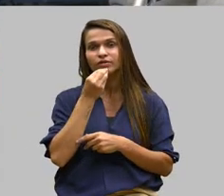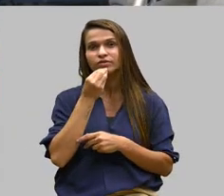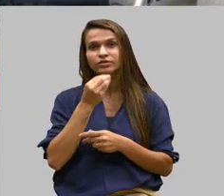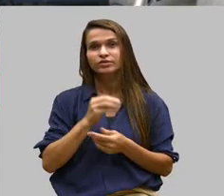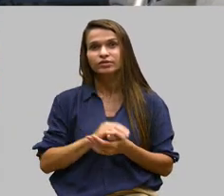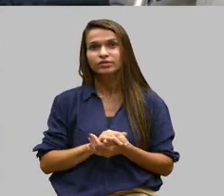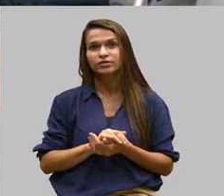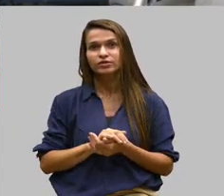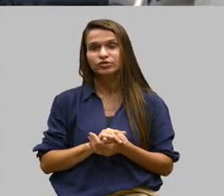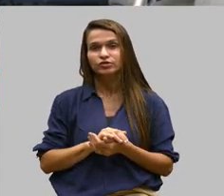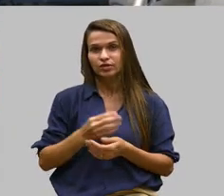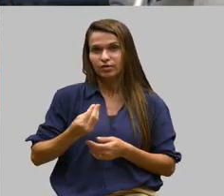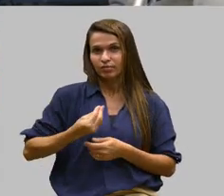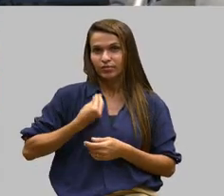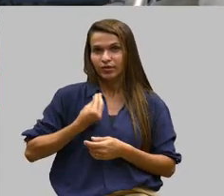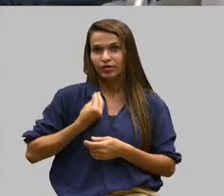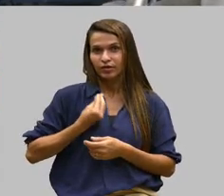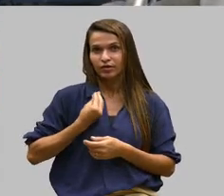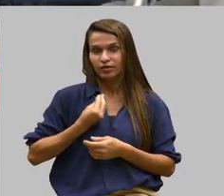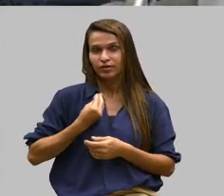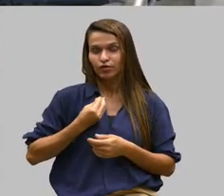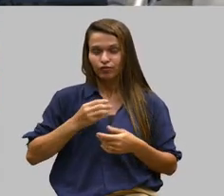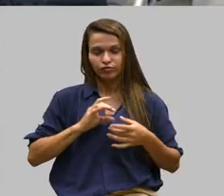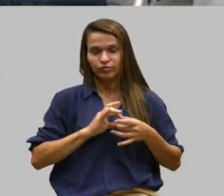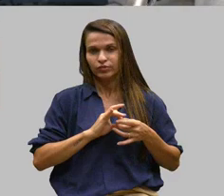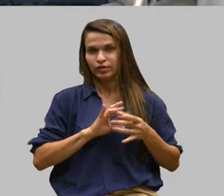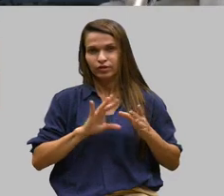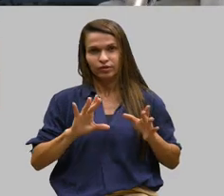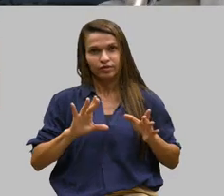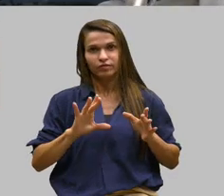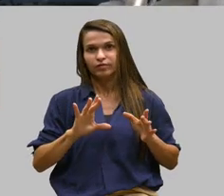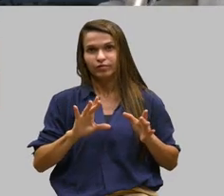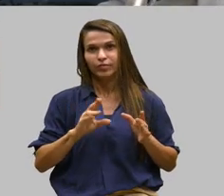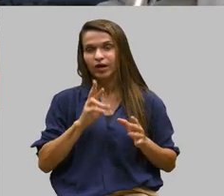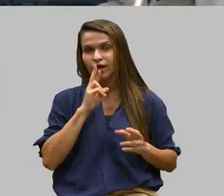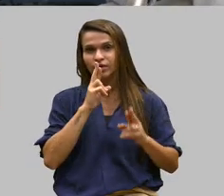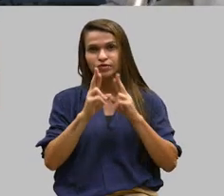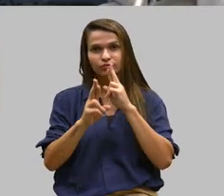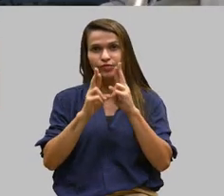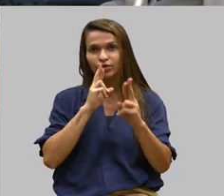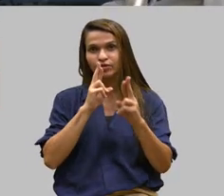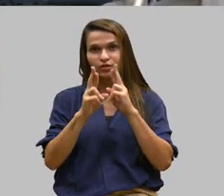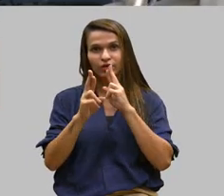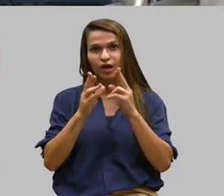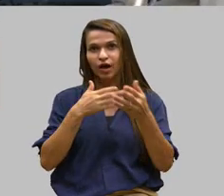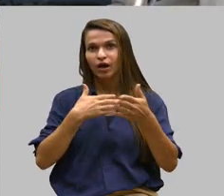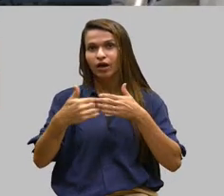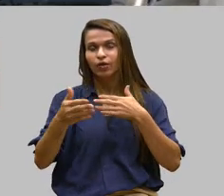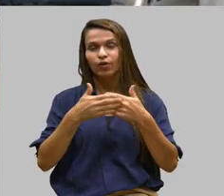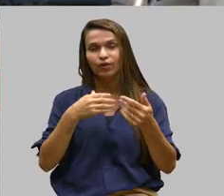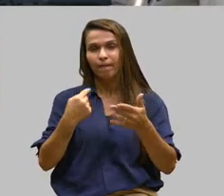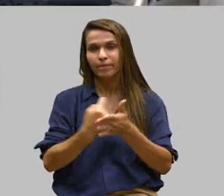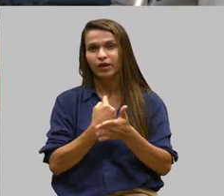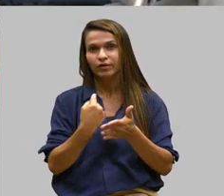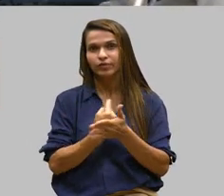de estar aqui e fico à disposição para responder a qualquer pergunta